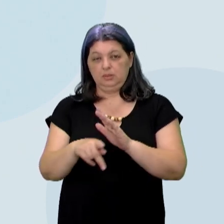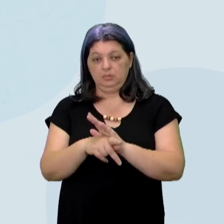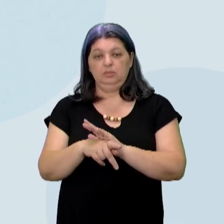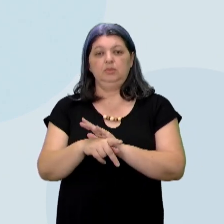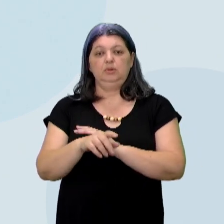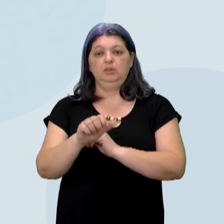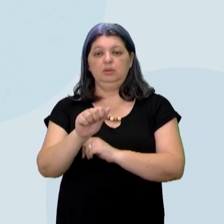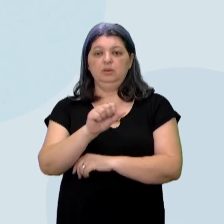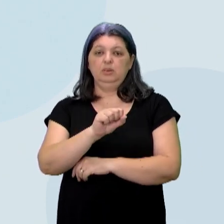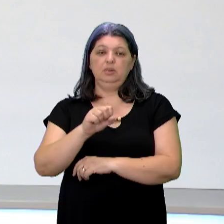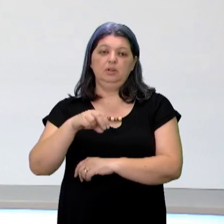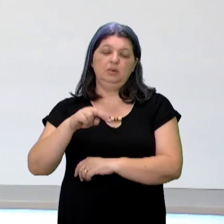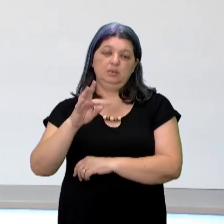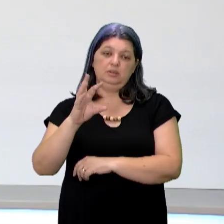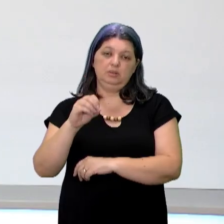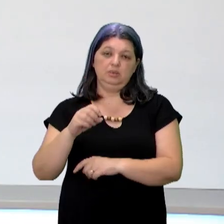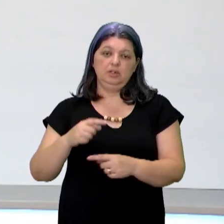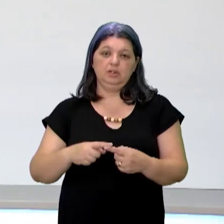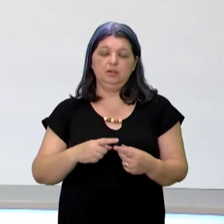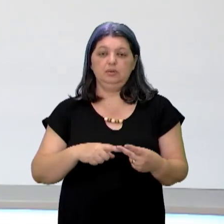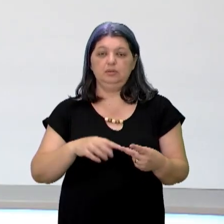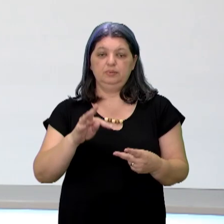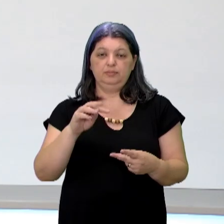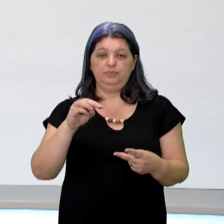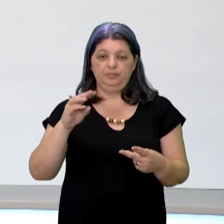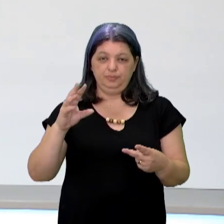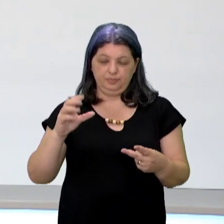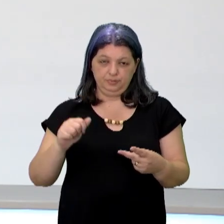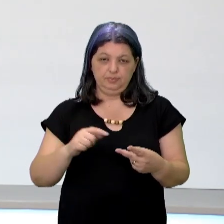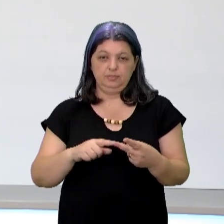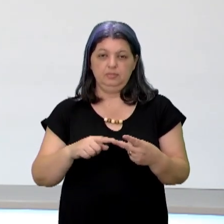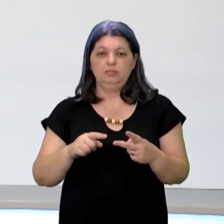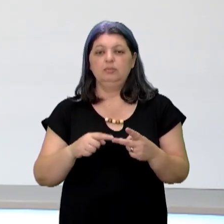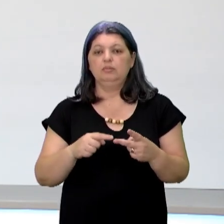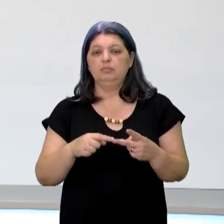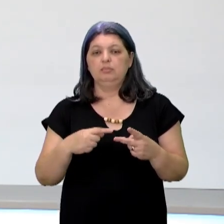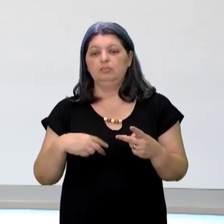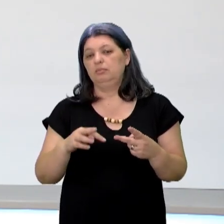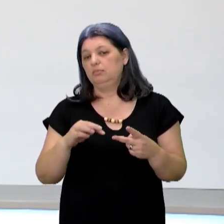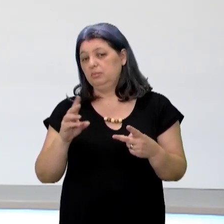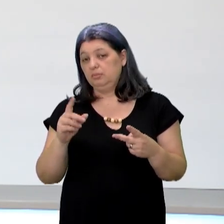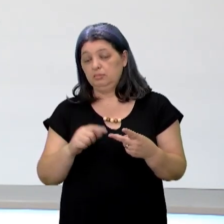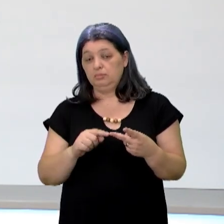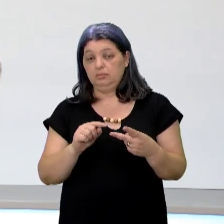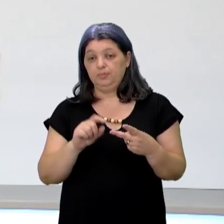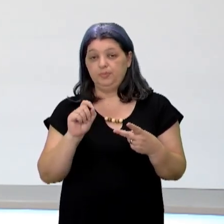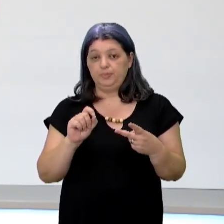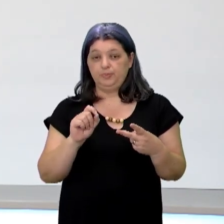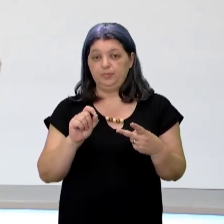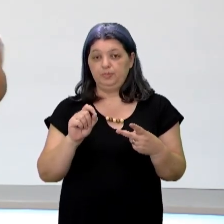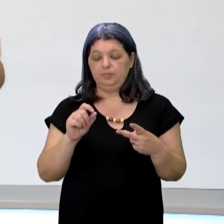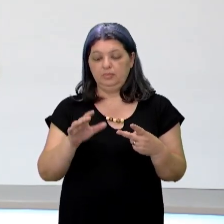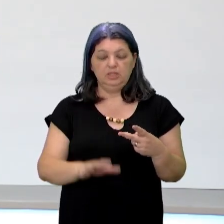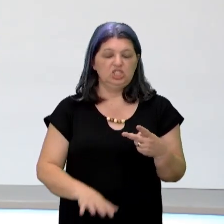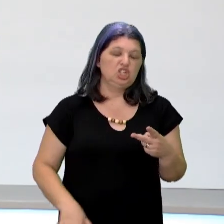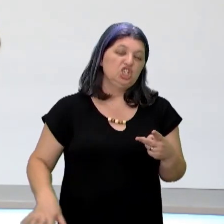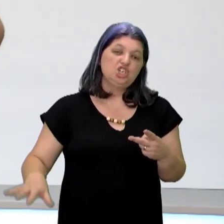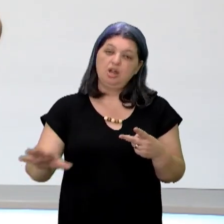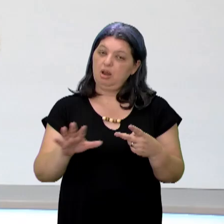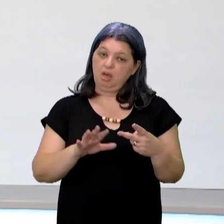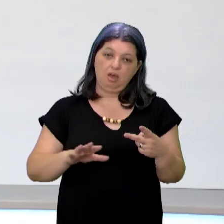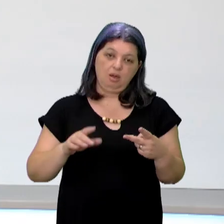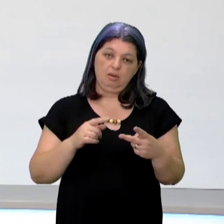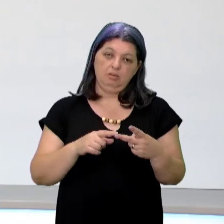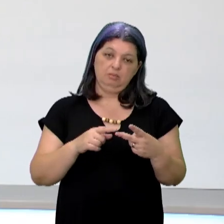Exato. Quer explicar, Pro? Vamos lá. O tema, a temática, nós podemos falar assim, que é um de modo geral. Poderia